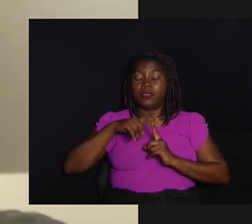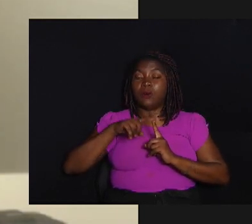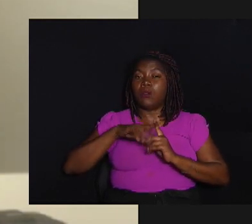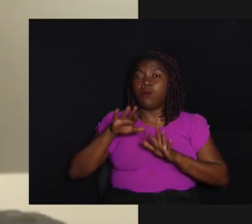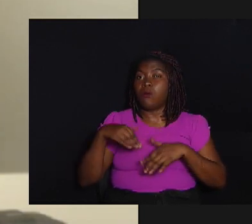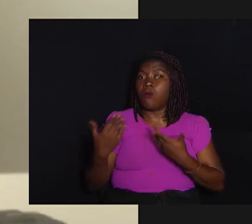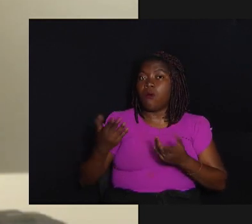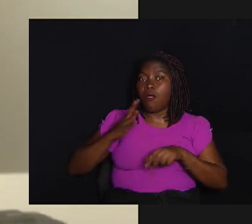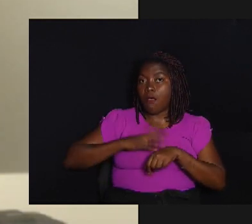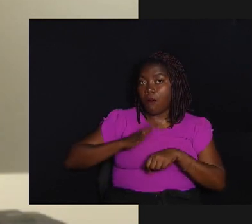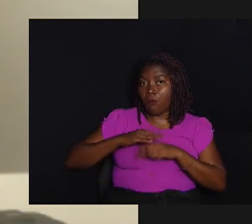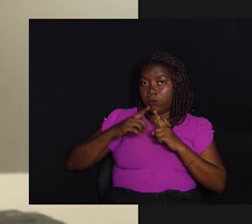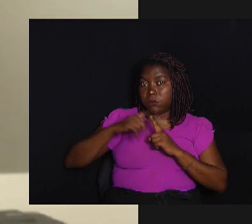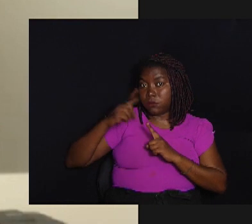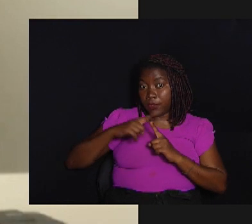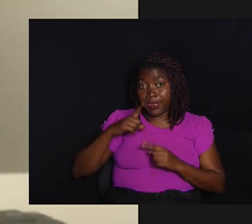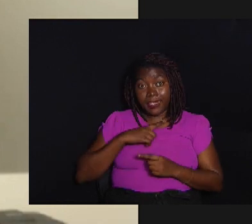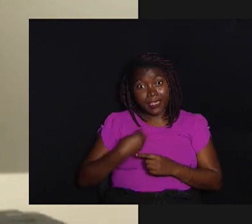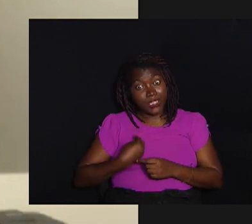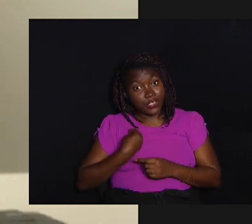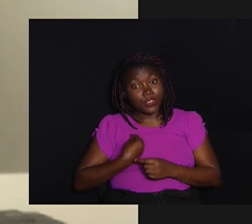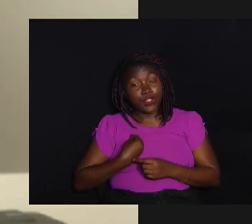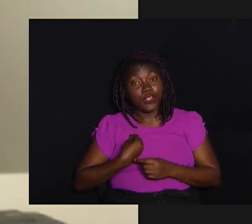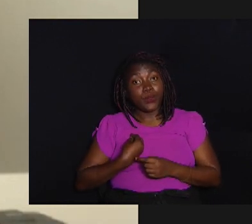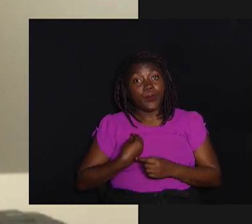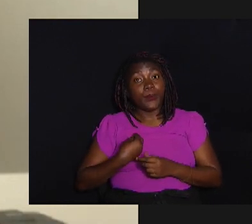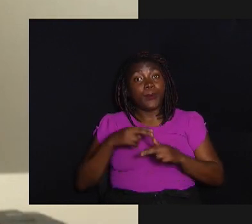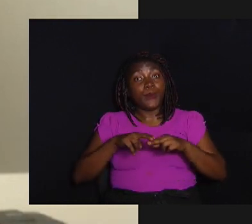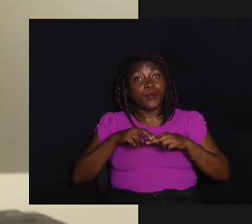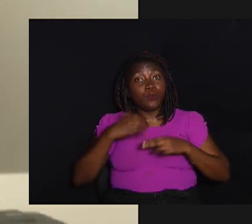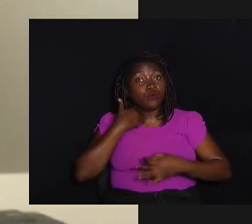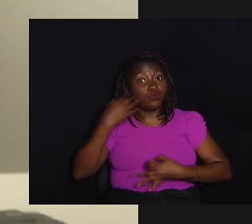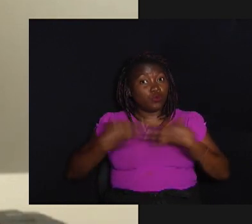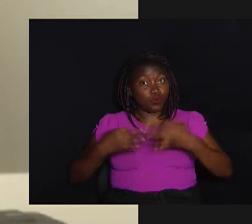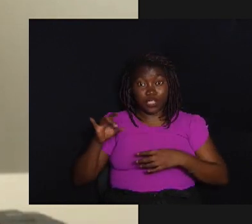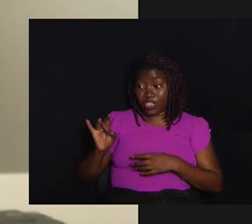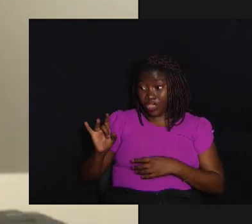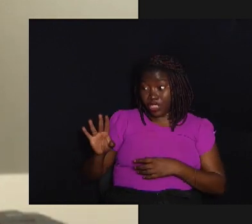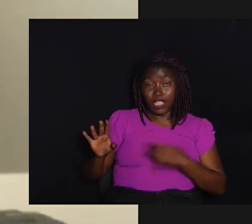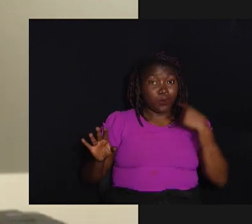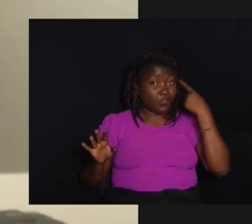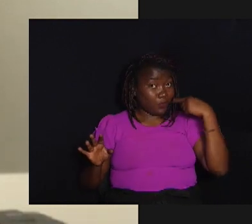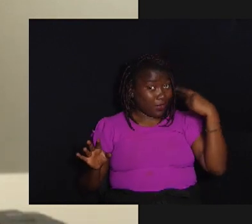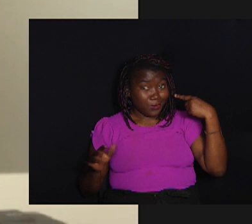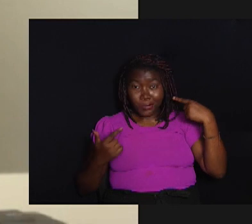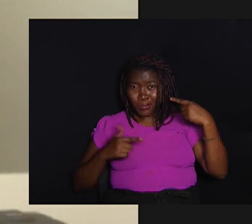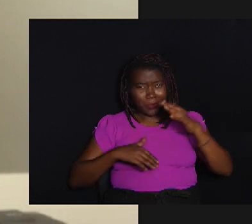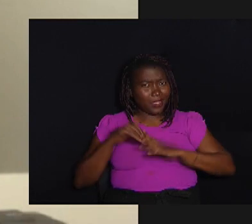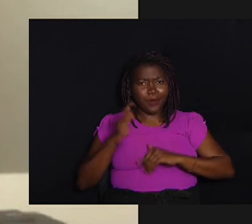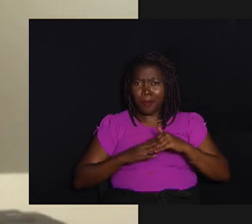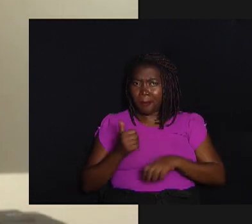se existe, né, se foi identificada, porque o juiz por si só e o advogado não tem competência